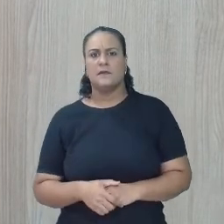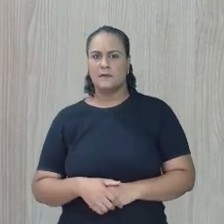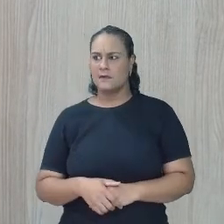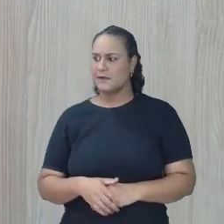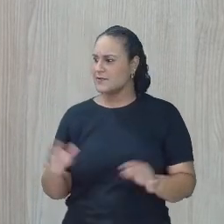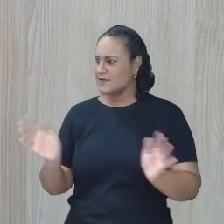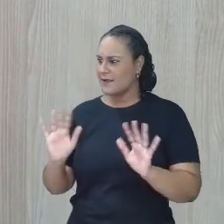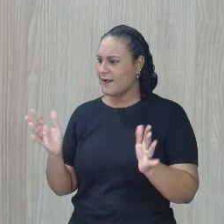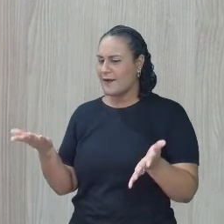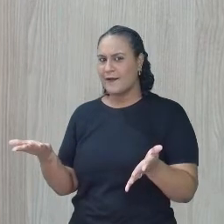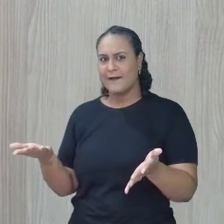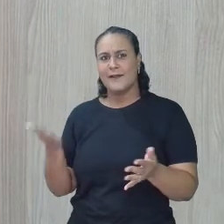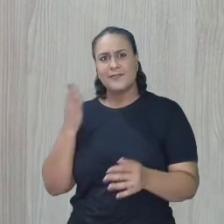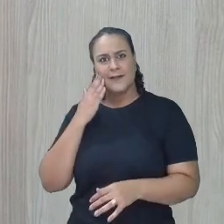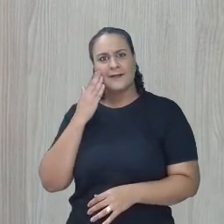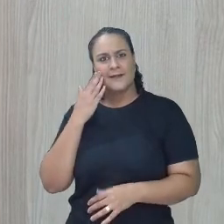Birichal?